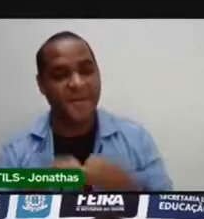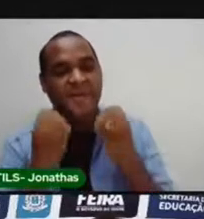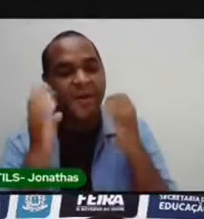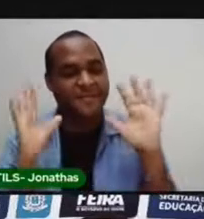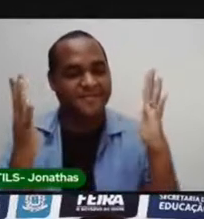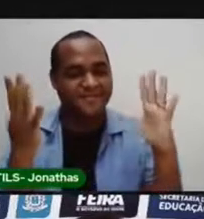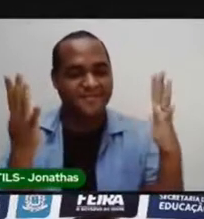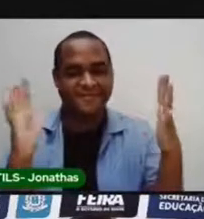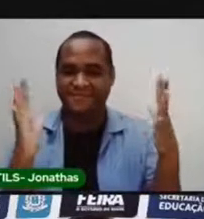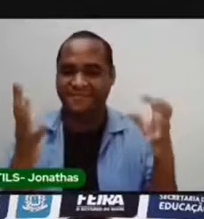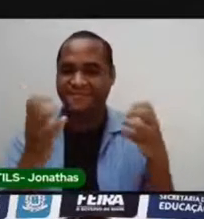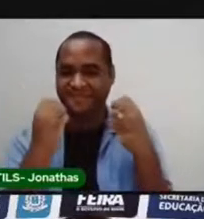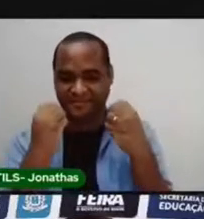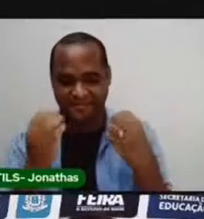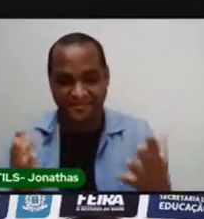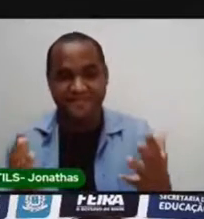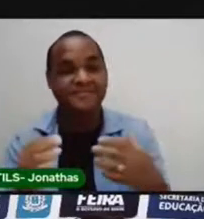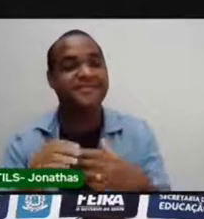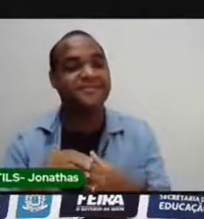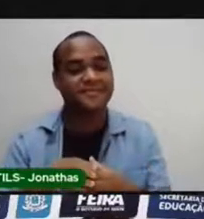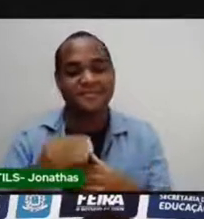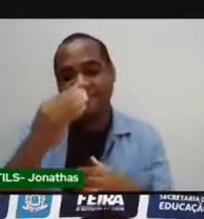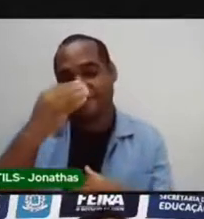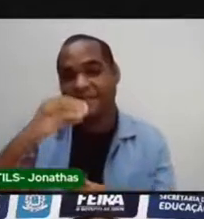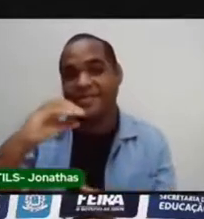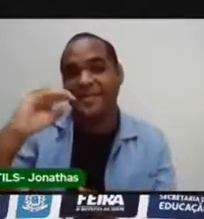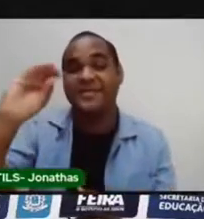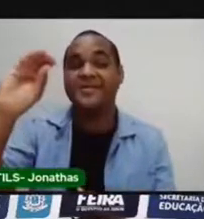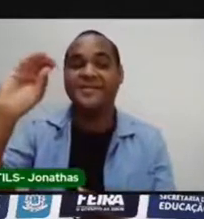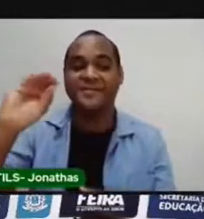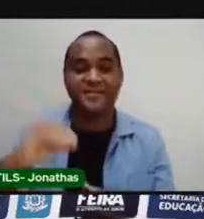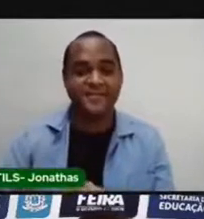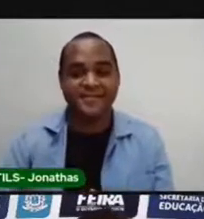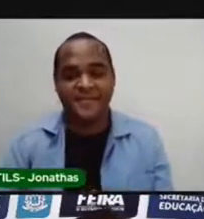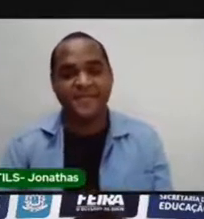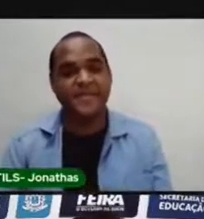Muito bem, elefante.